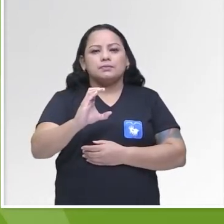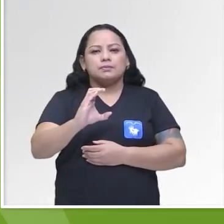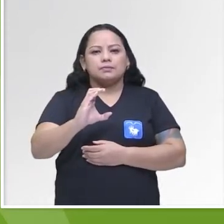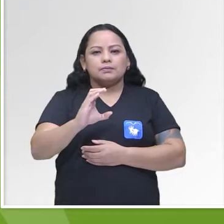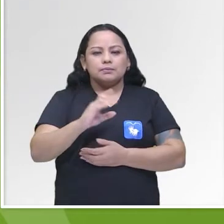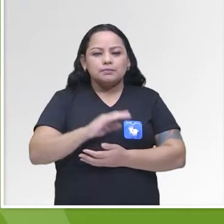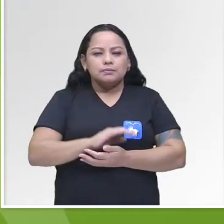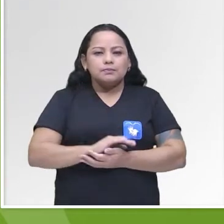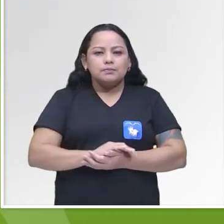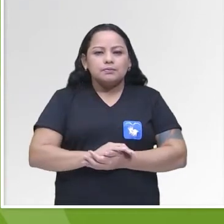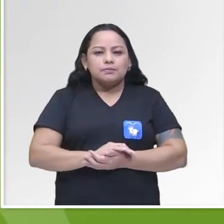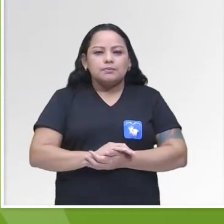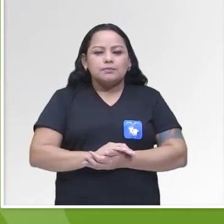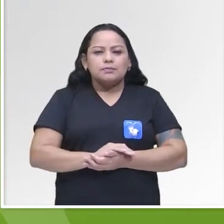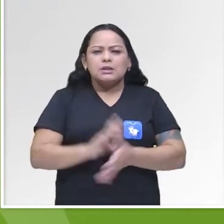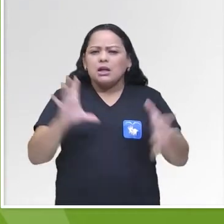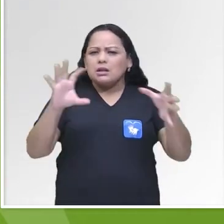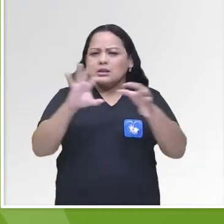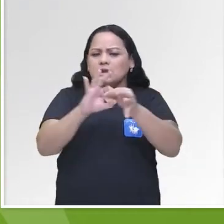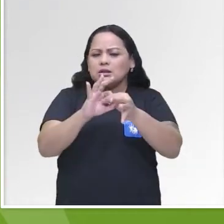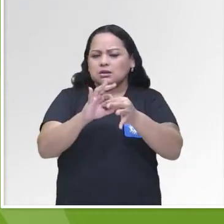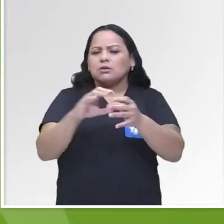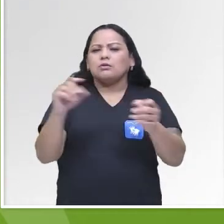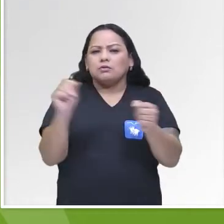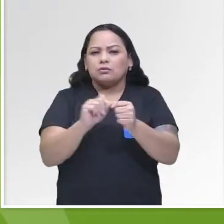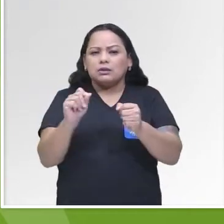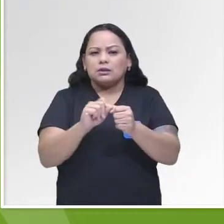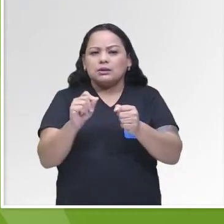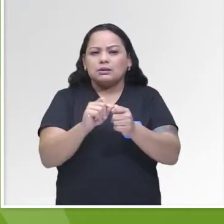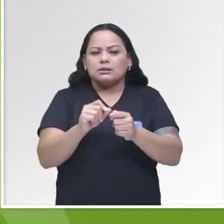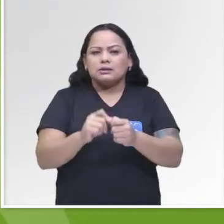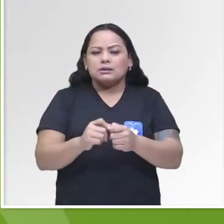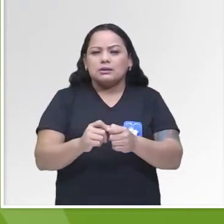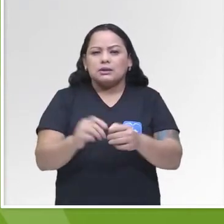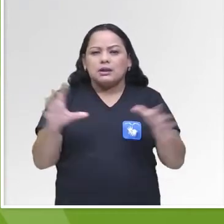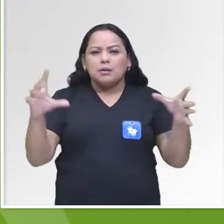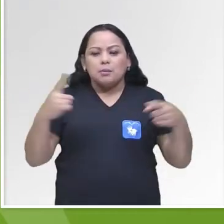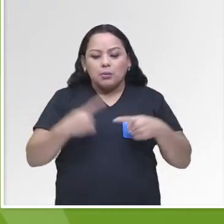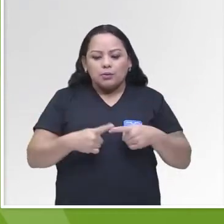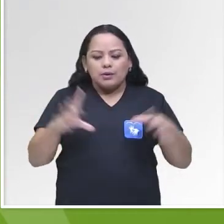ele faz ligação com ligantes iguais.